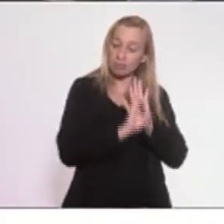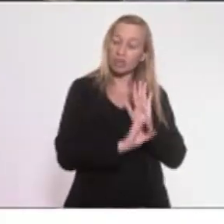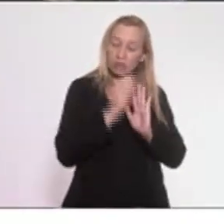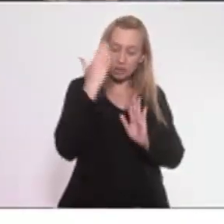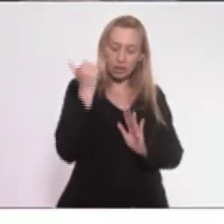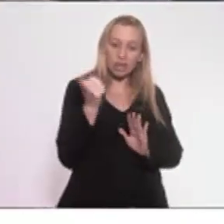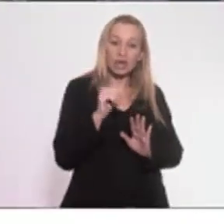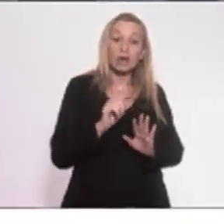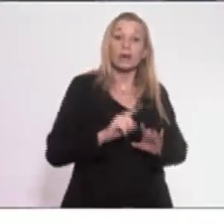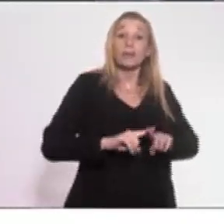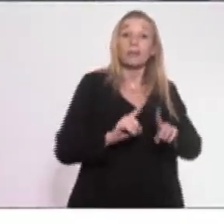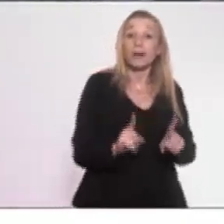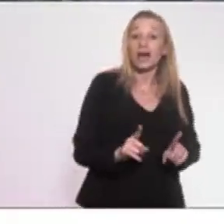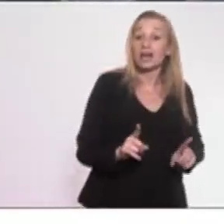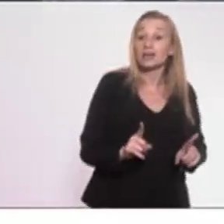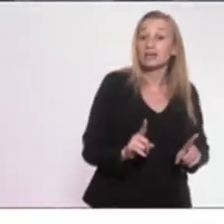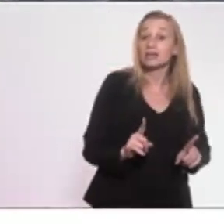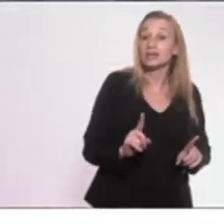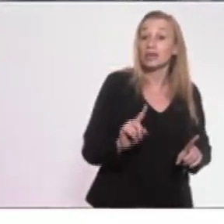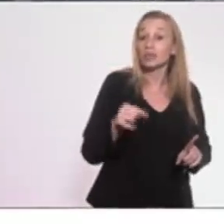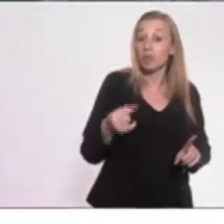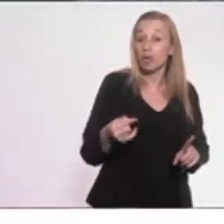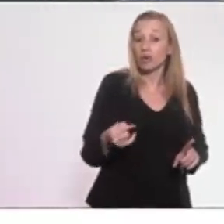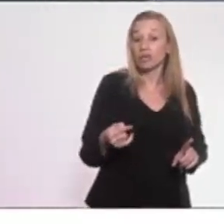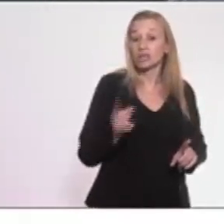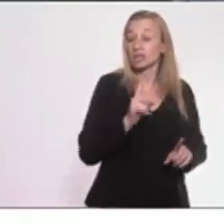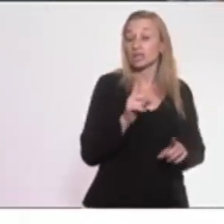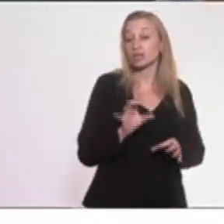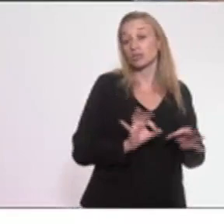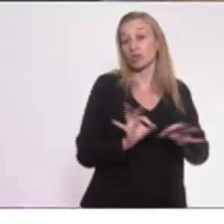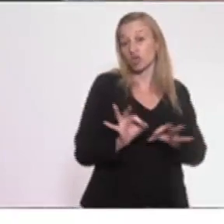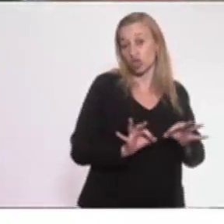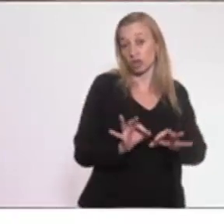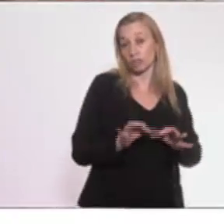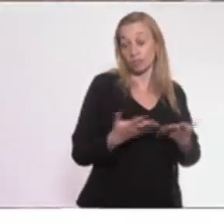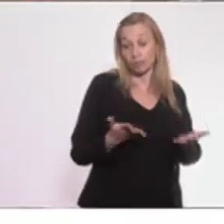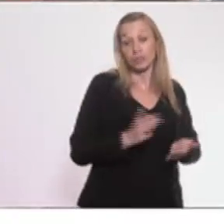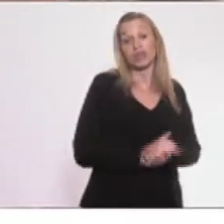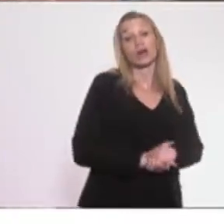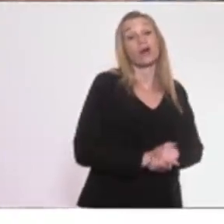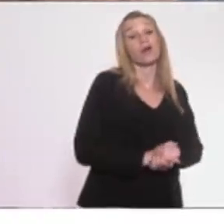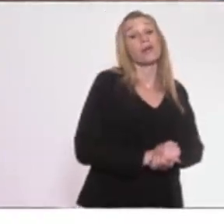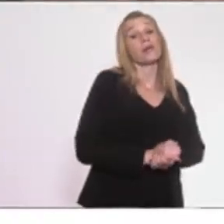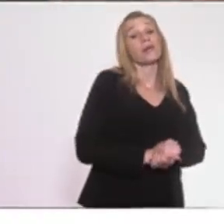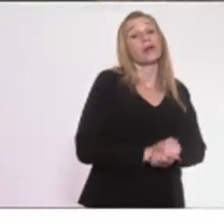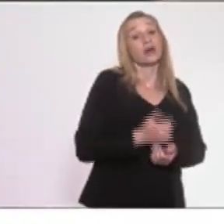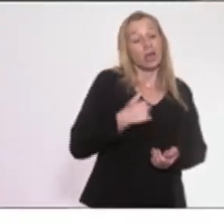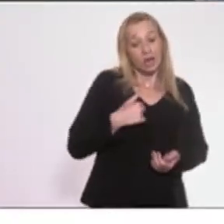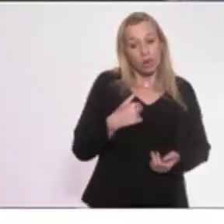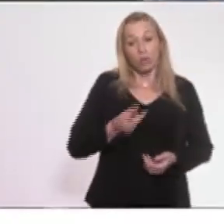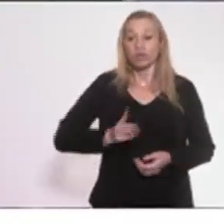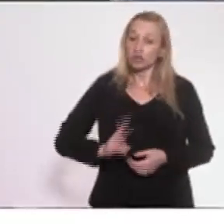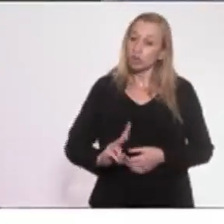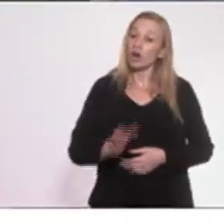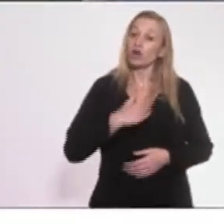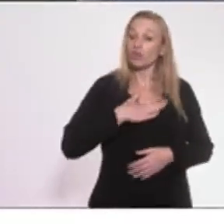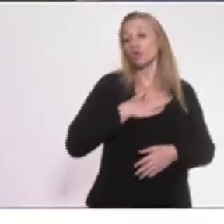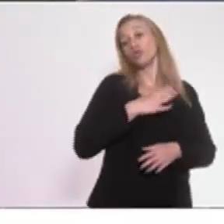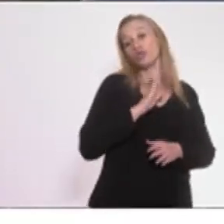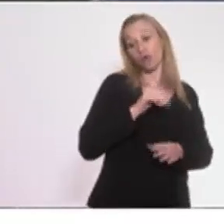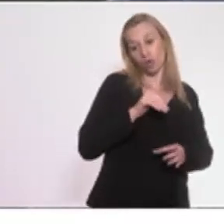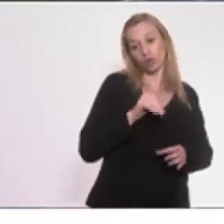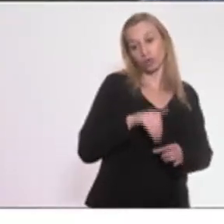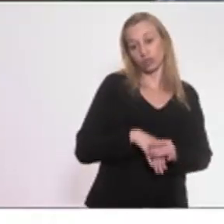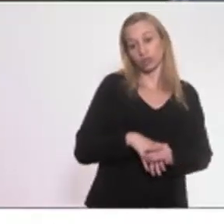Mas não no parecer da comissão, e sim no projeto em si. Eu vou manter o meu voto pela constitucionalidade, eu